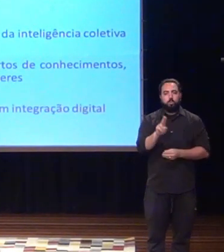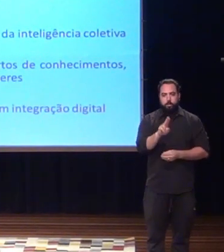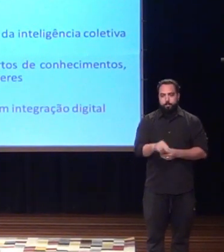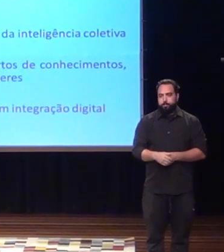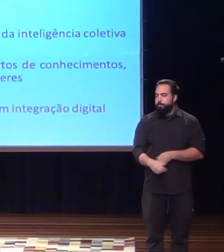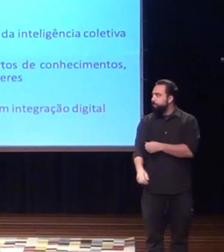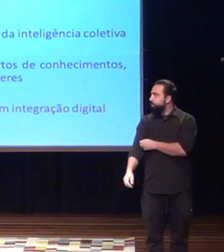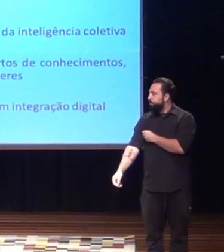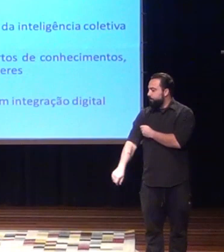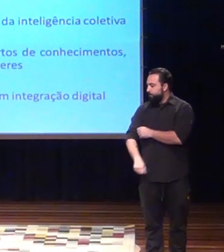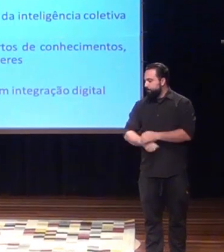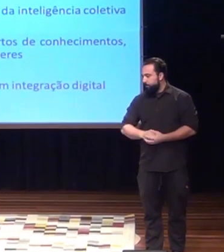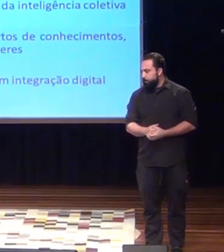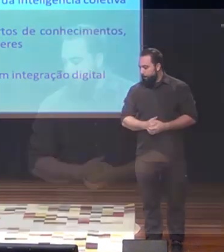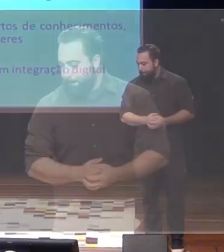Você quer vir?